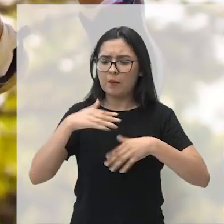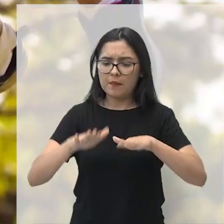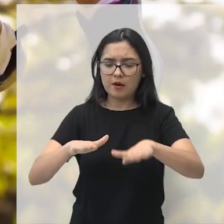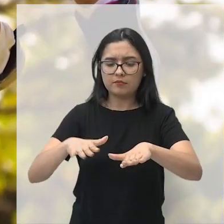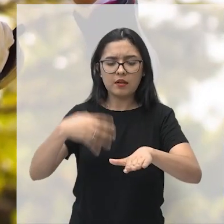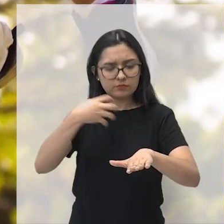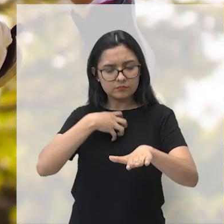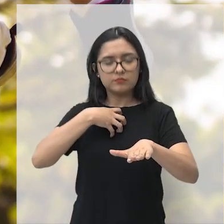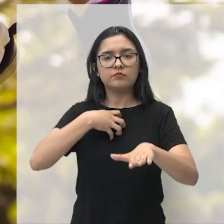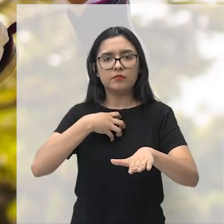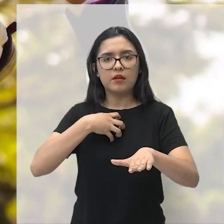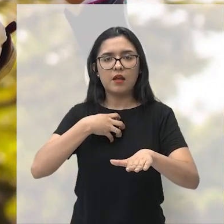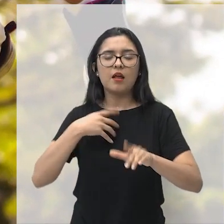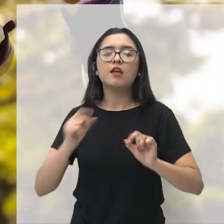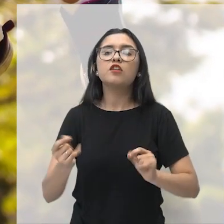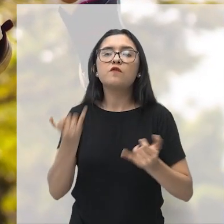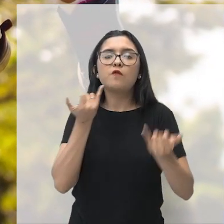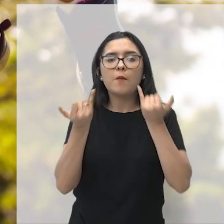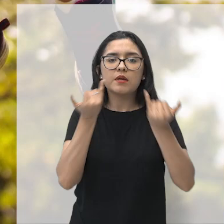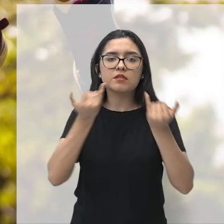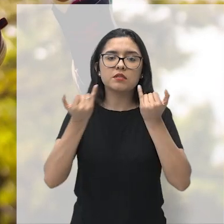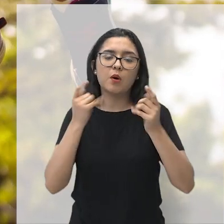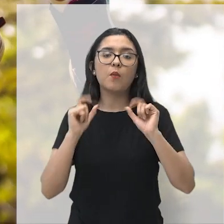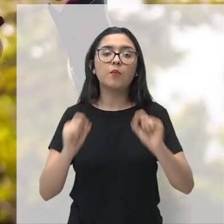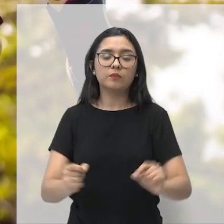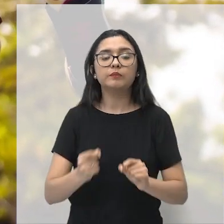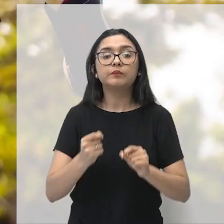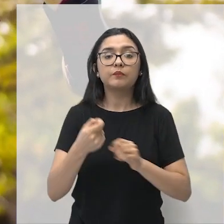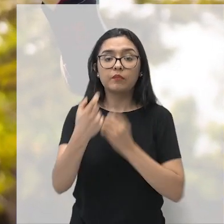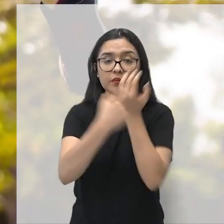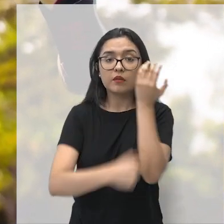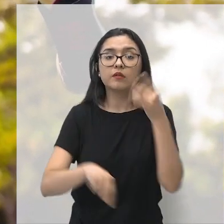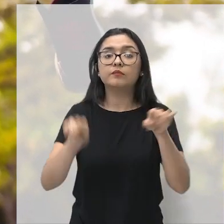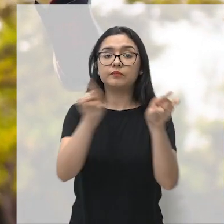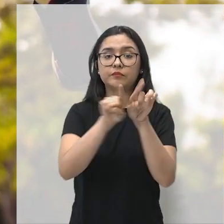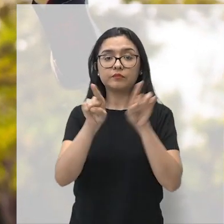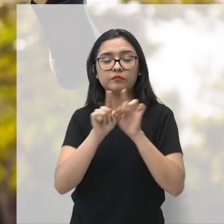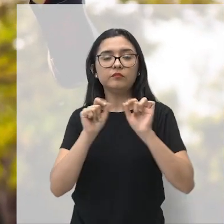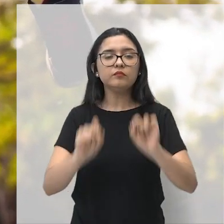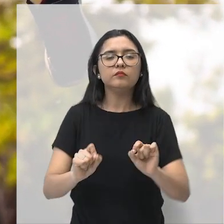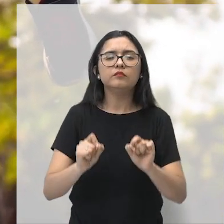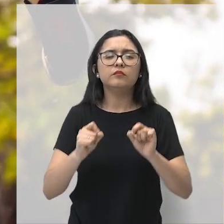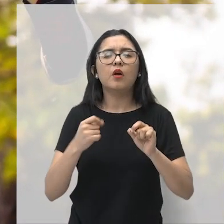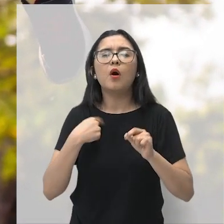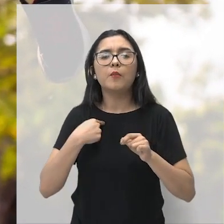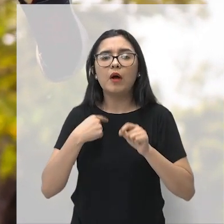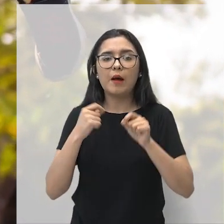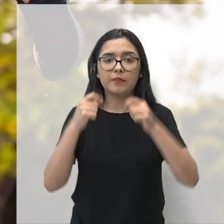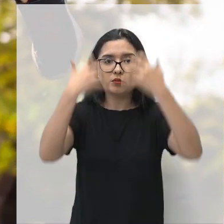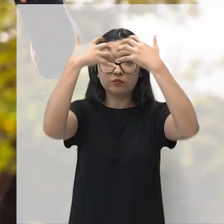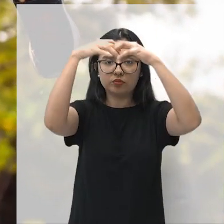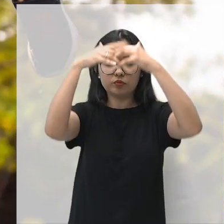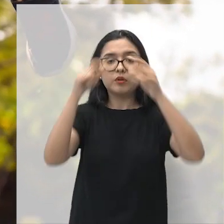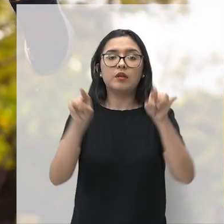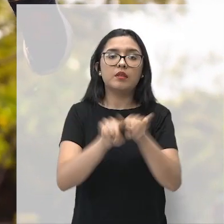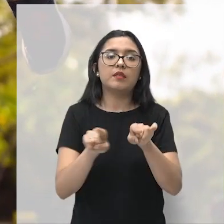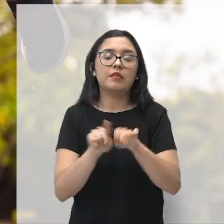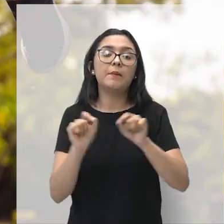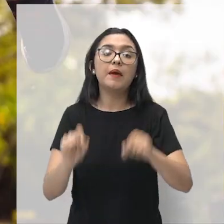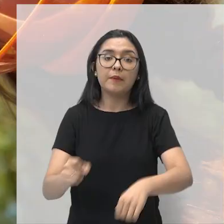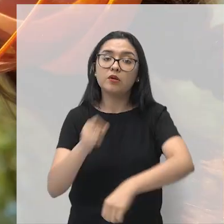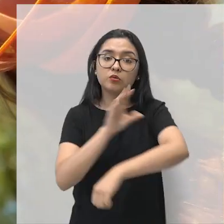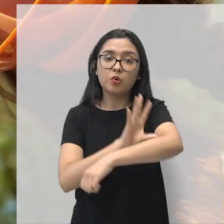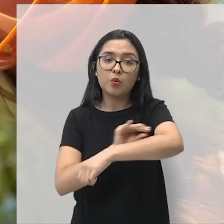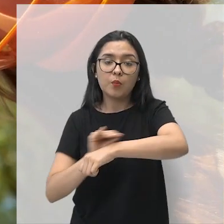pés enviam informações para a medula espinhal, que, por sua vez, transmite um sinal rápido para os músculos das